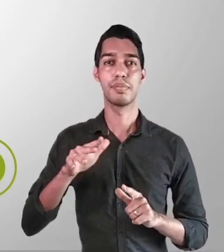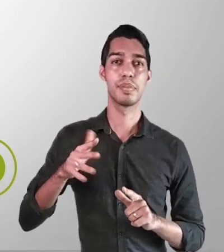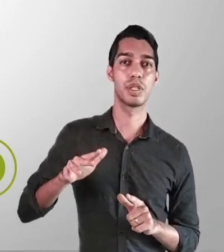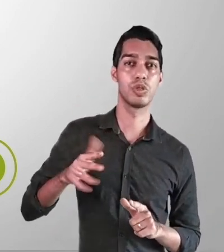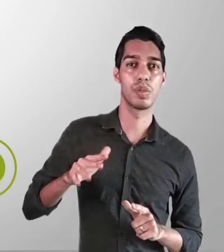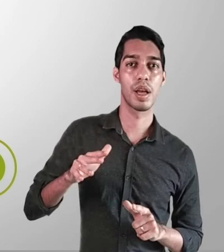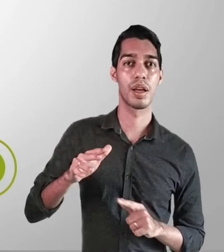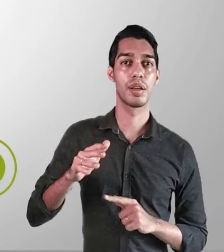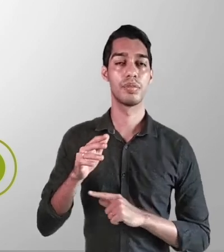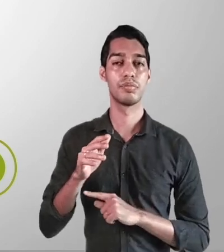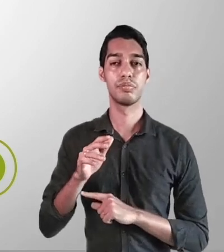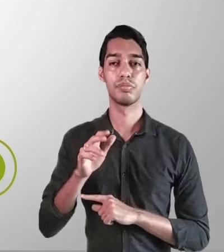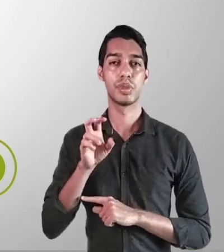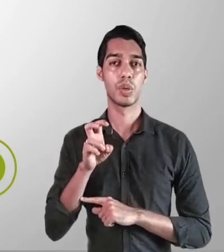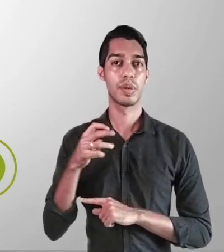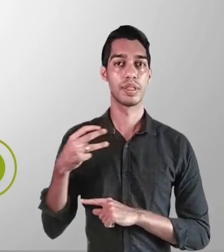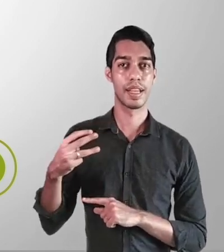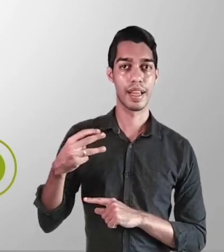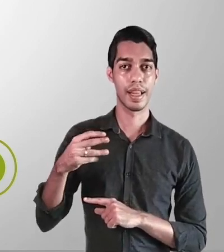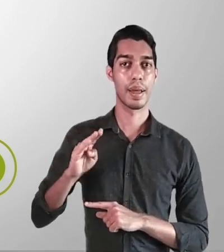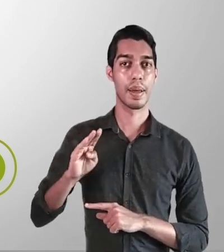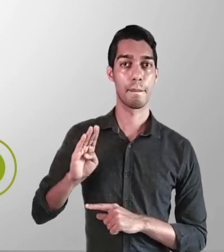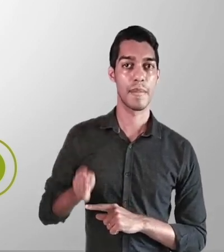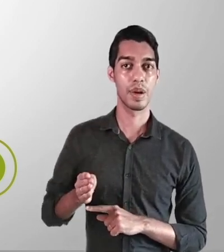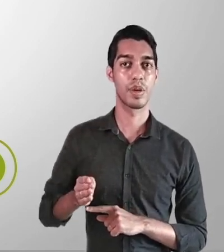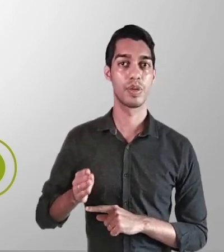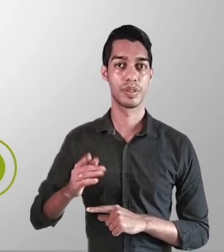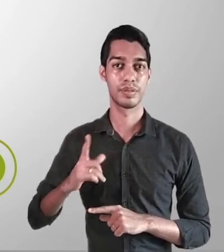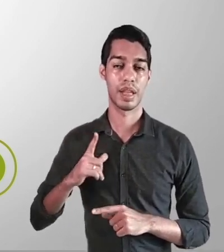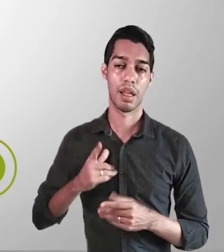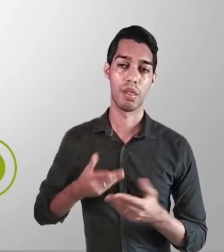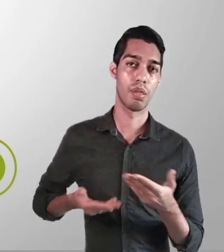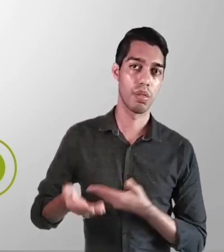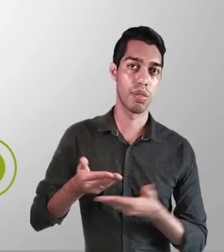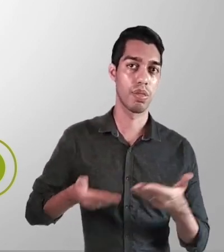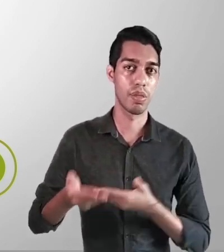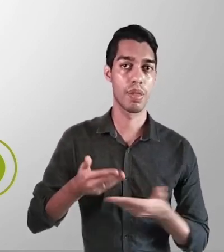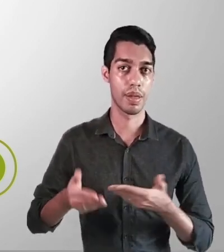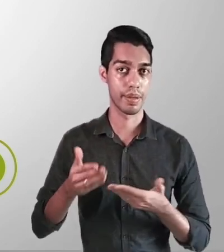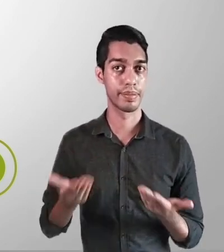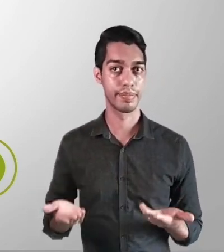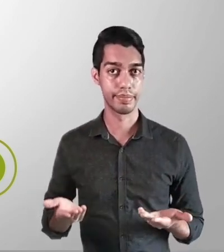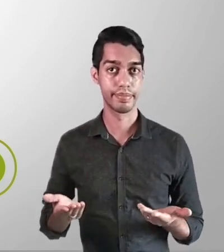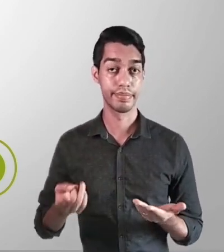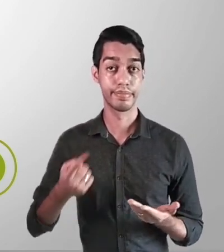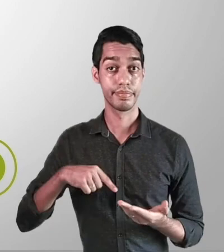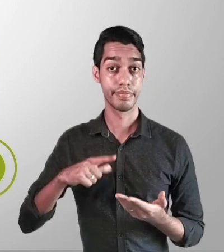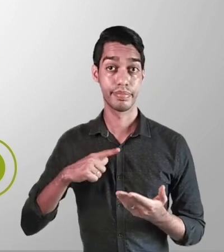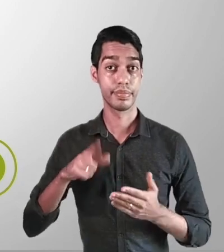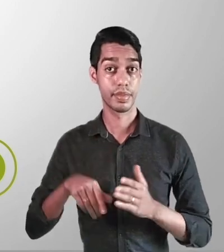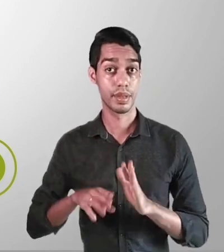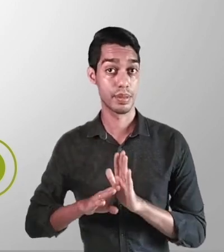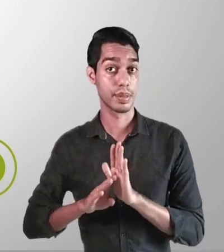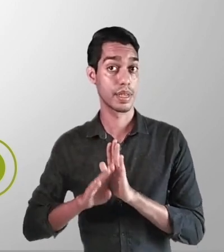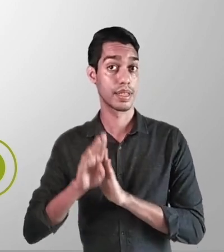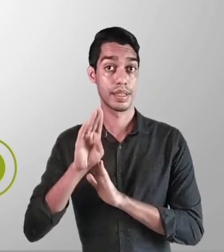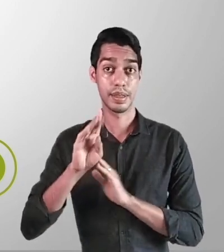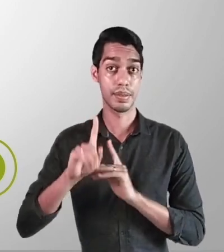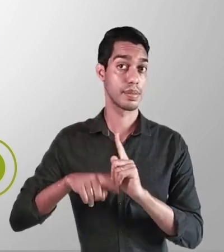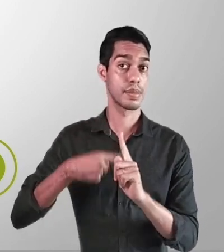53 bilhões de transações feitas por esse canal. Isso já significou um aumento de cerca